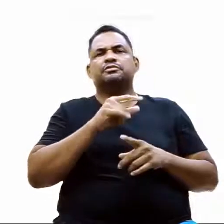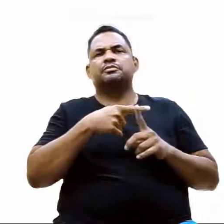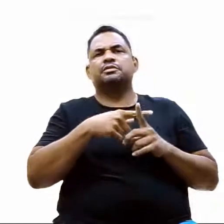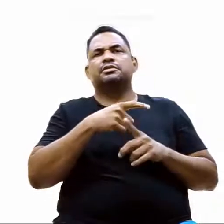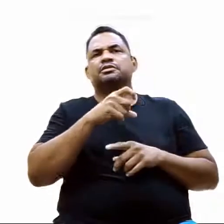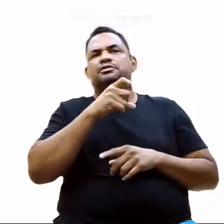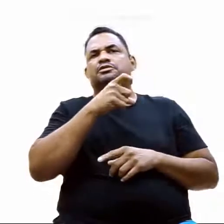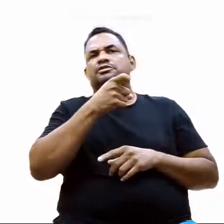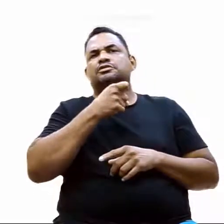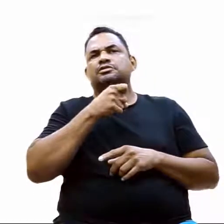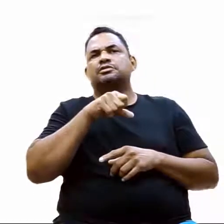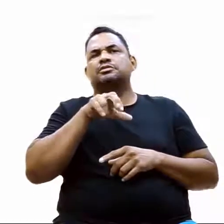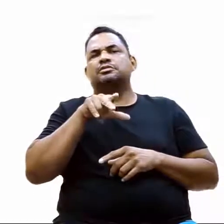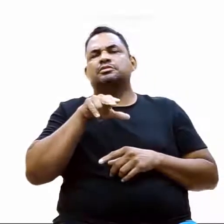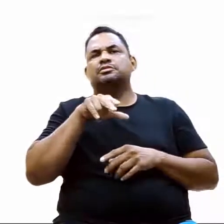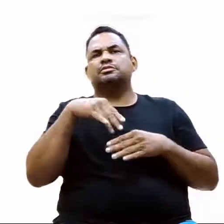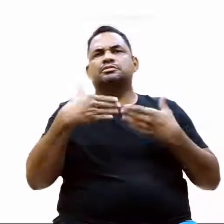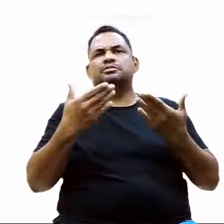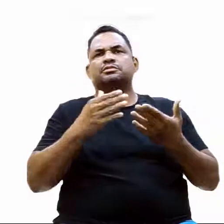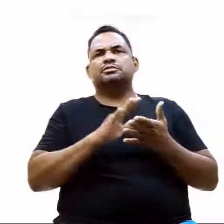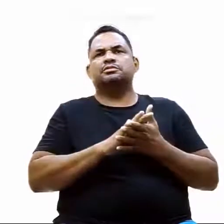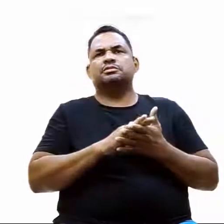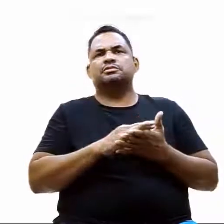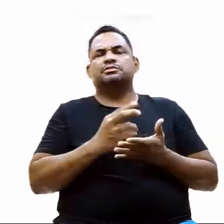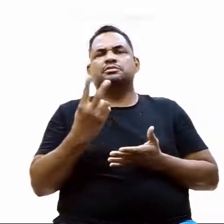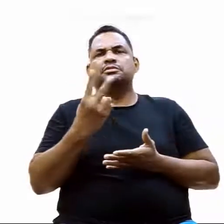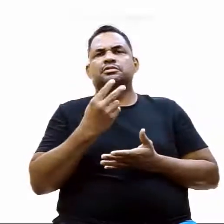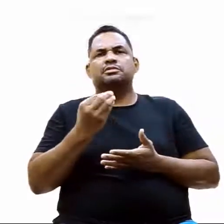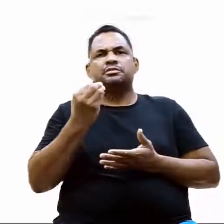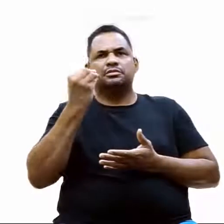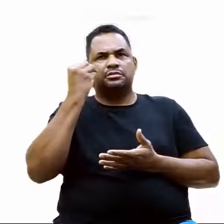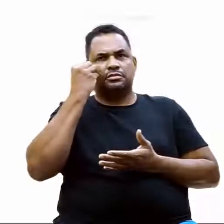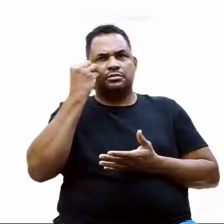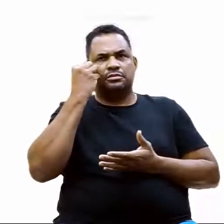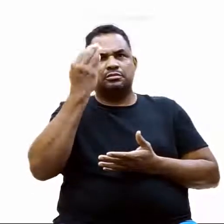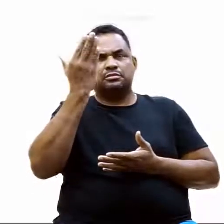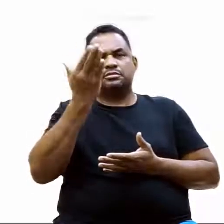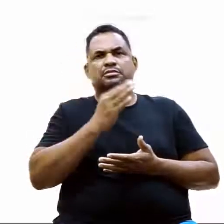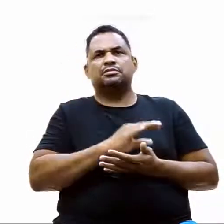Agora, na segunda experiência, é como se x tivesse